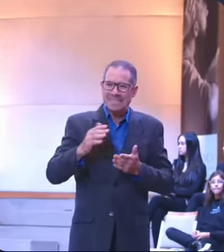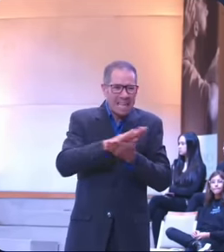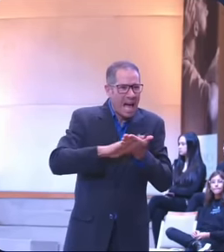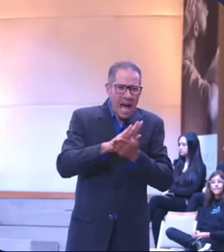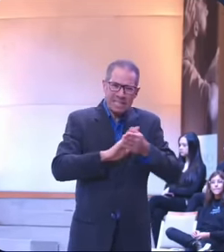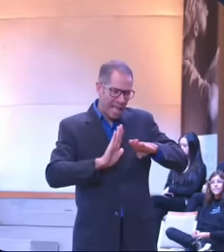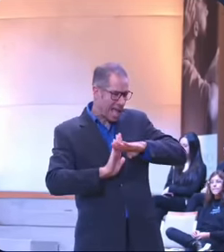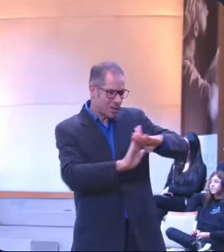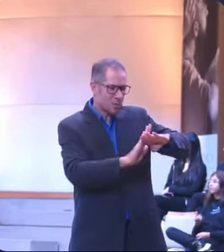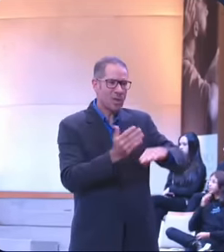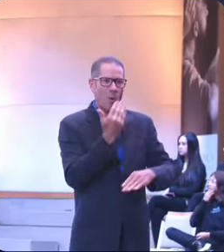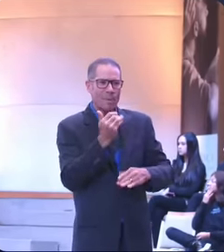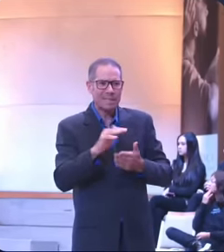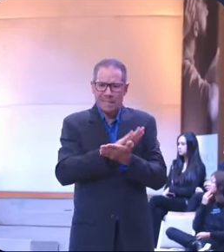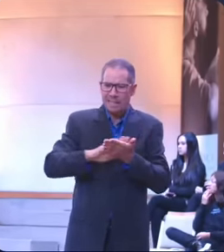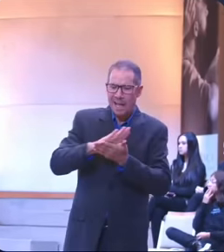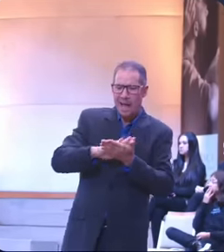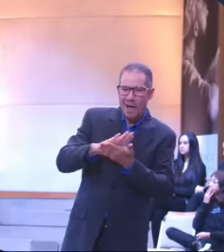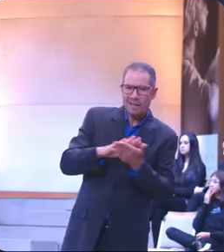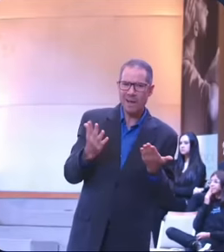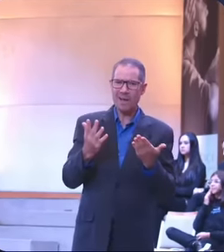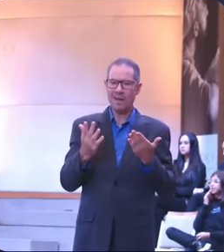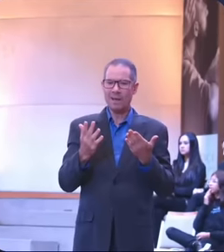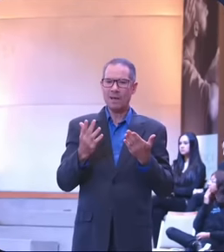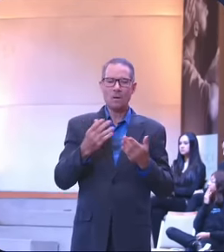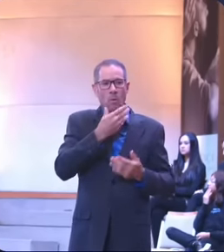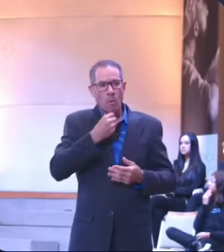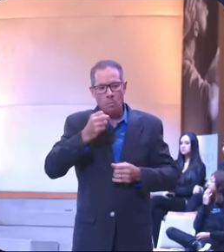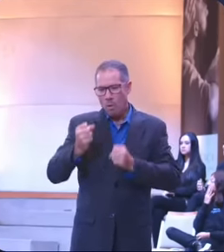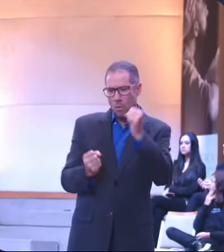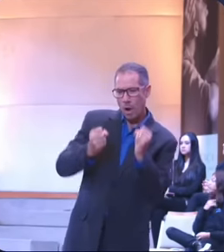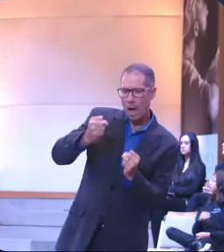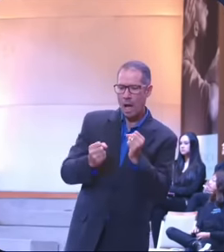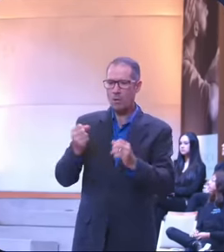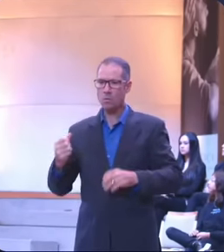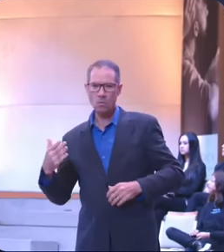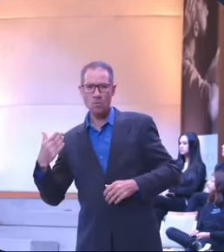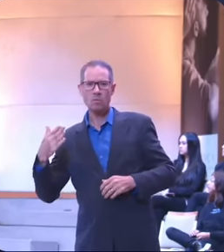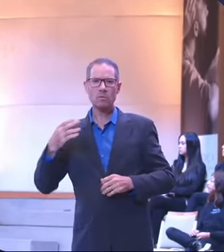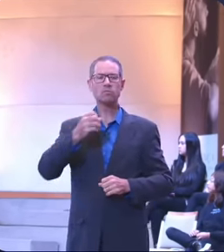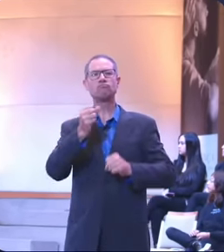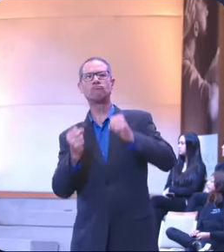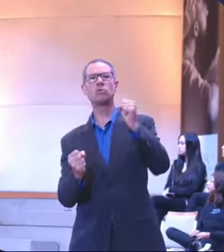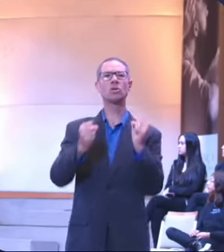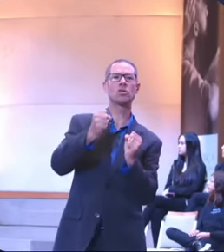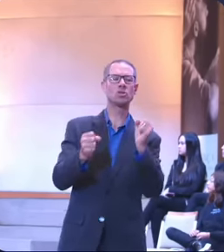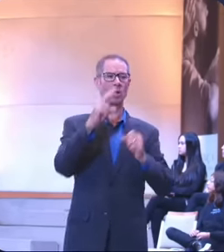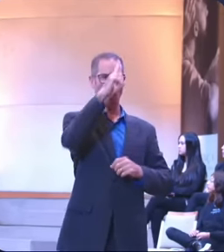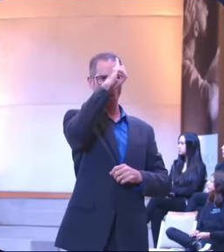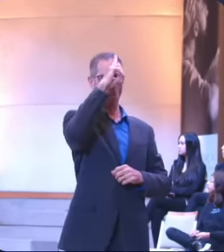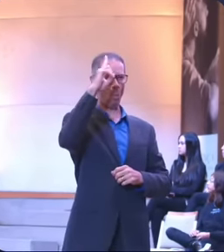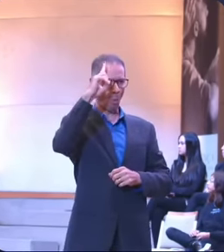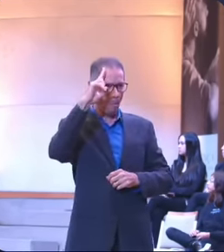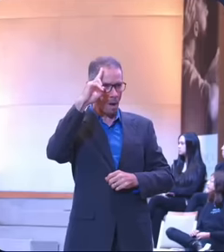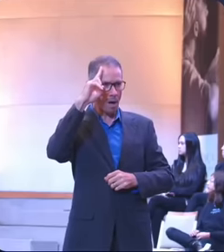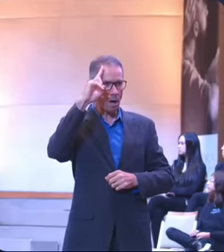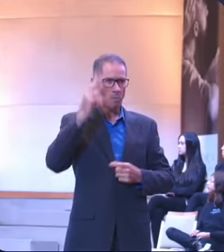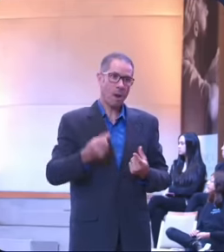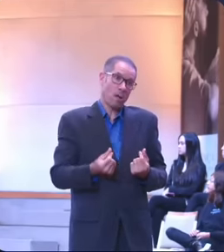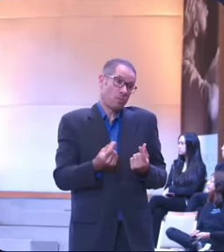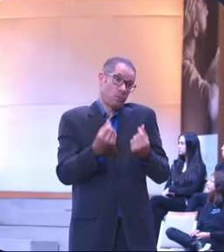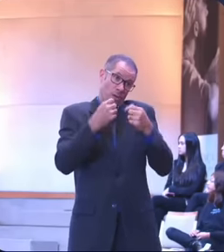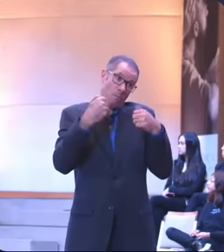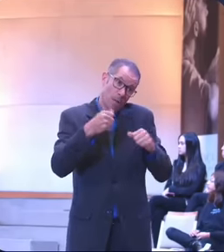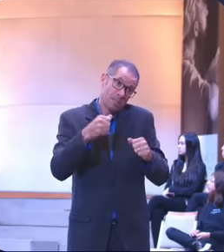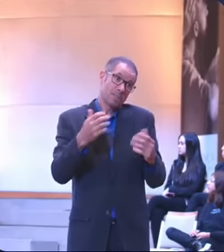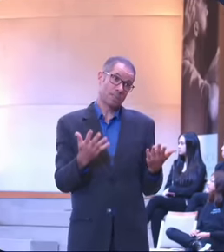nada. Aquele irmão então pegou o seu carro e começou a dirigir como Uber para levantar o seu